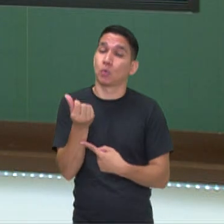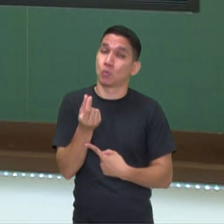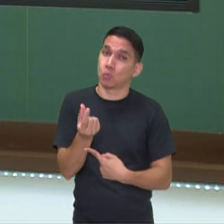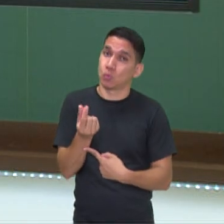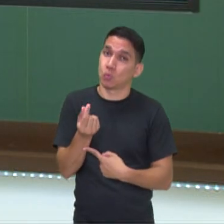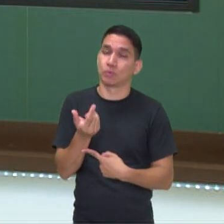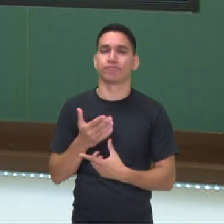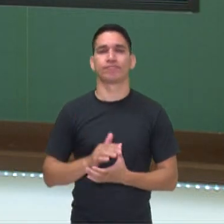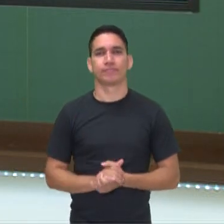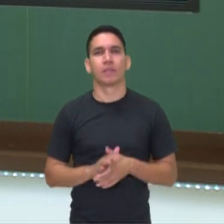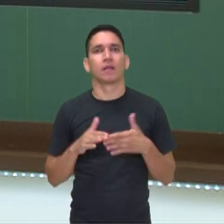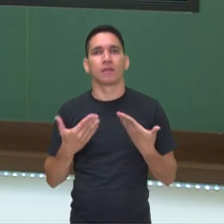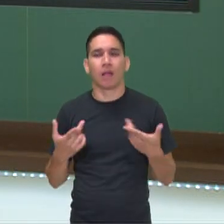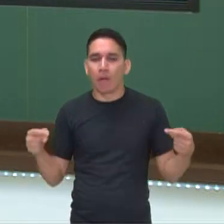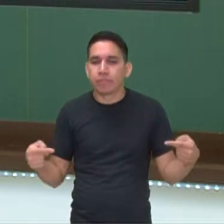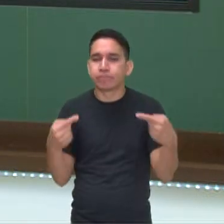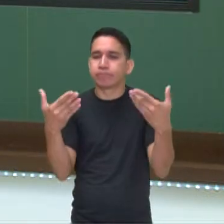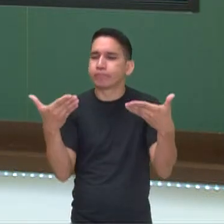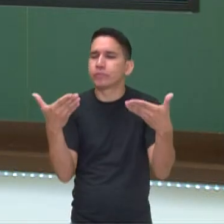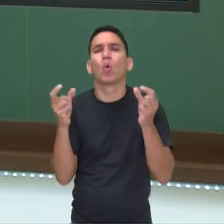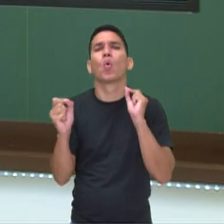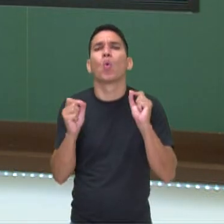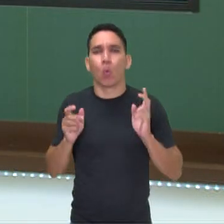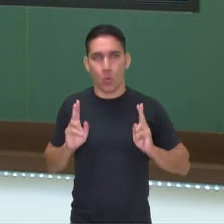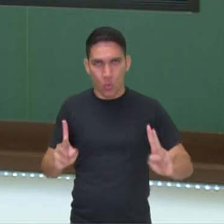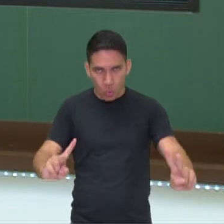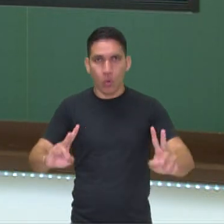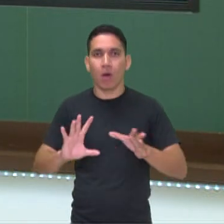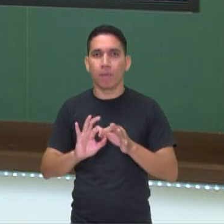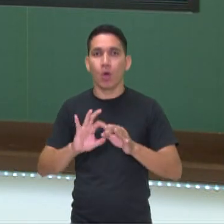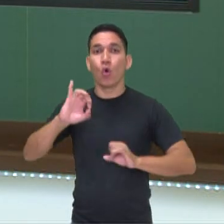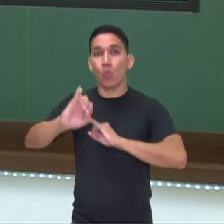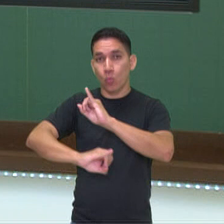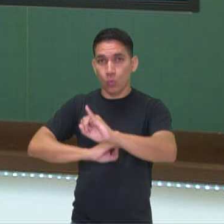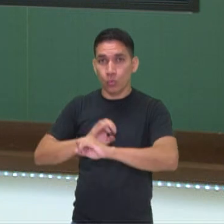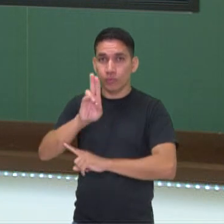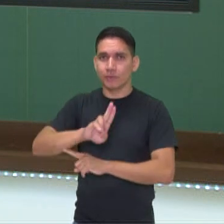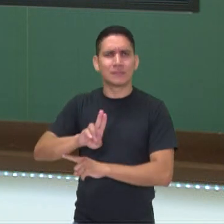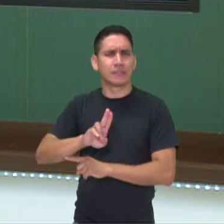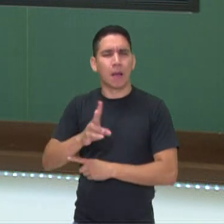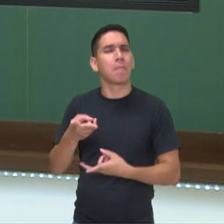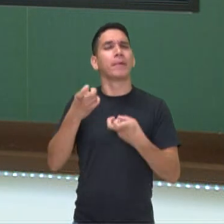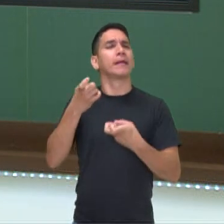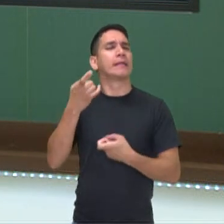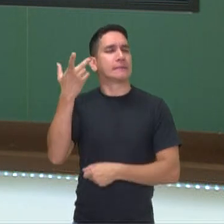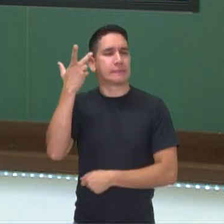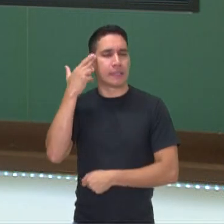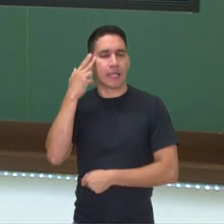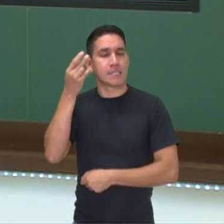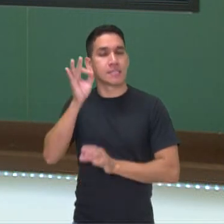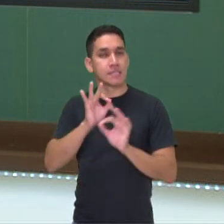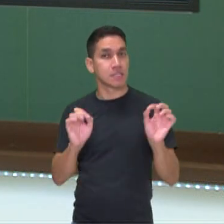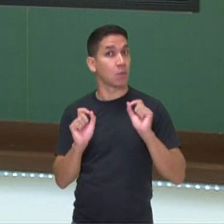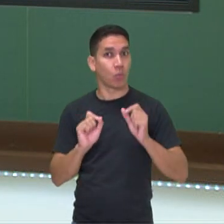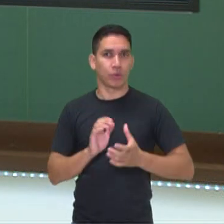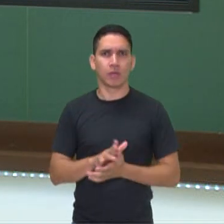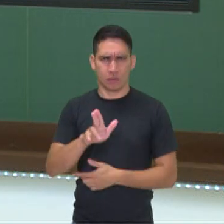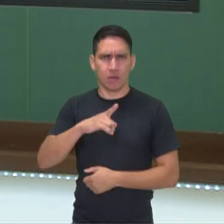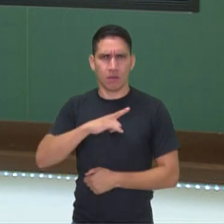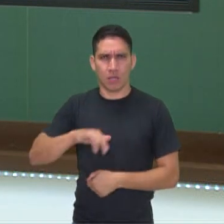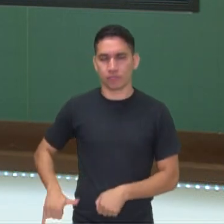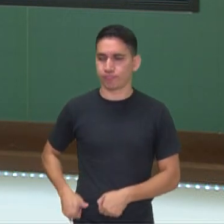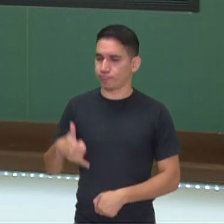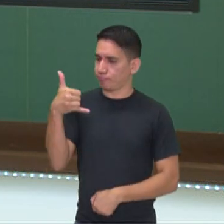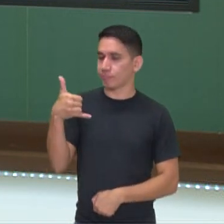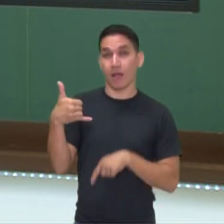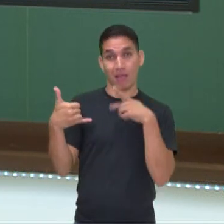quando eu coloco essa questão do acesso constante, a gente pode pensar em situações bem práticas do nosso cotidiano. Você pode dispor de um smartphone.